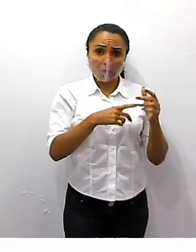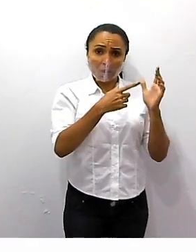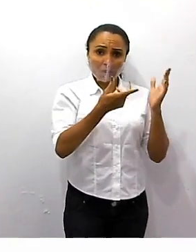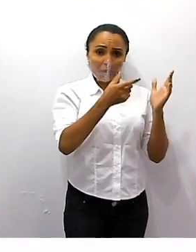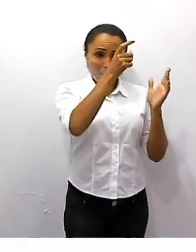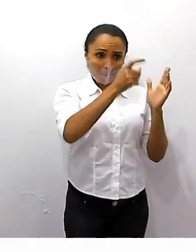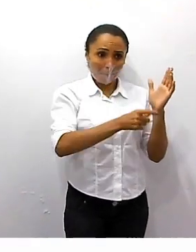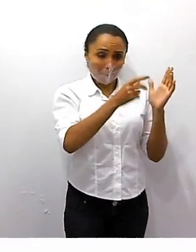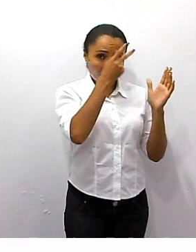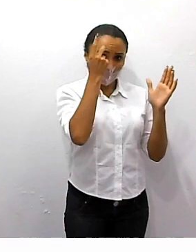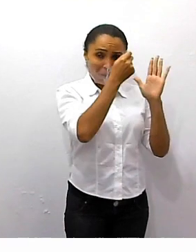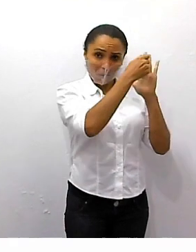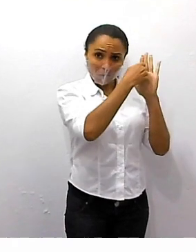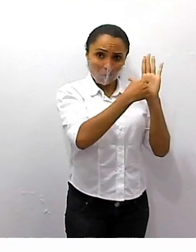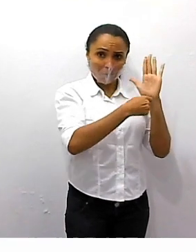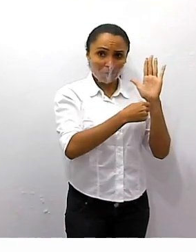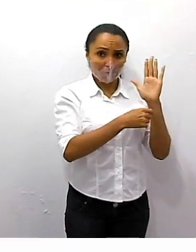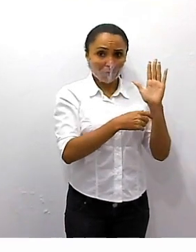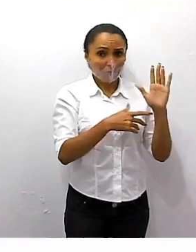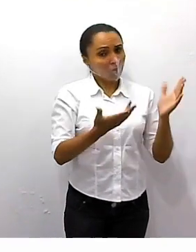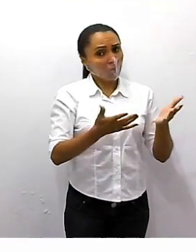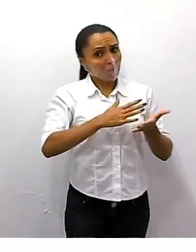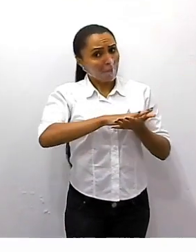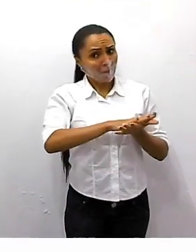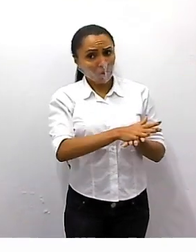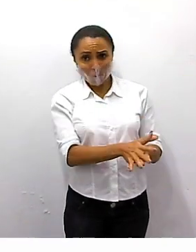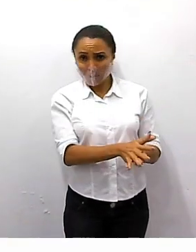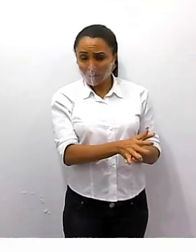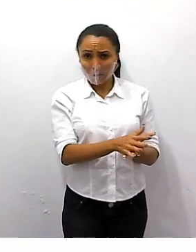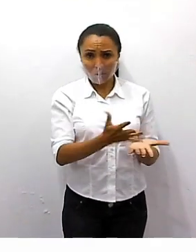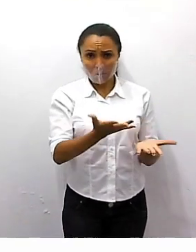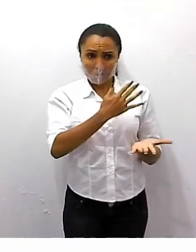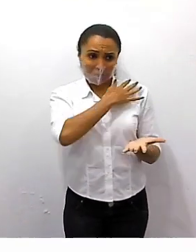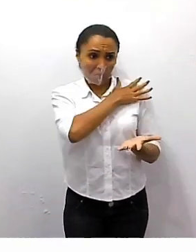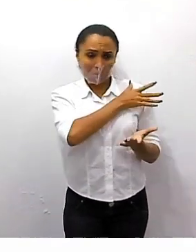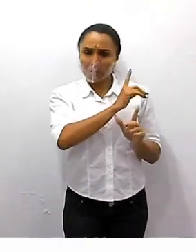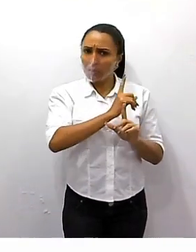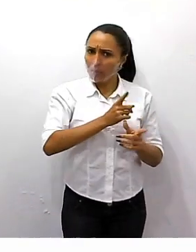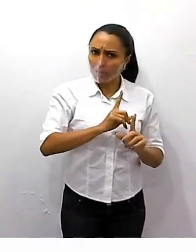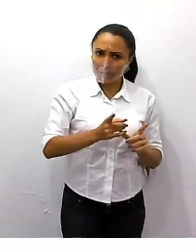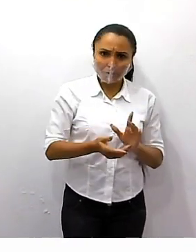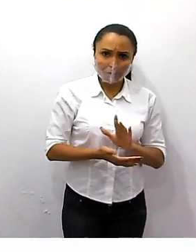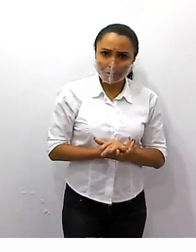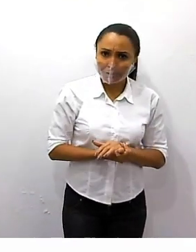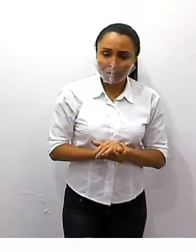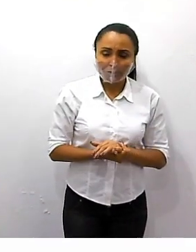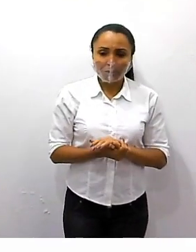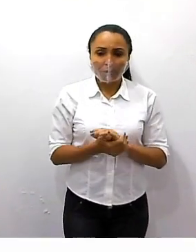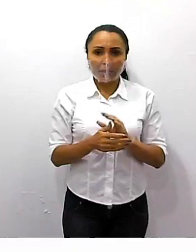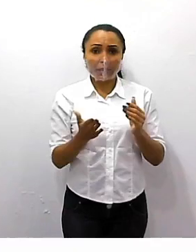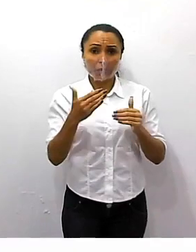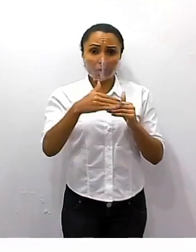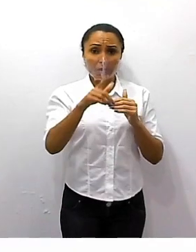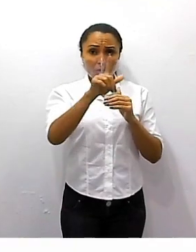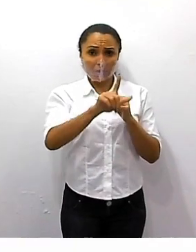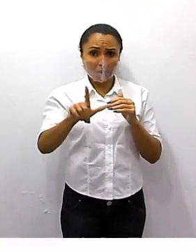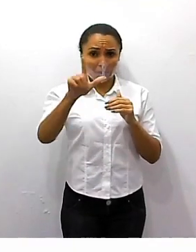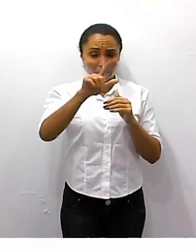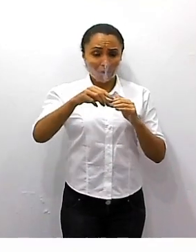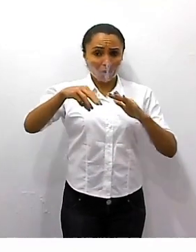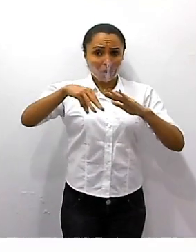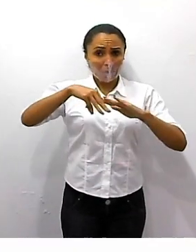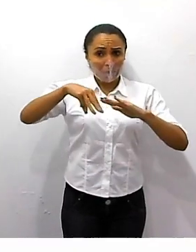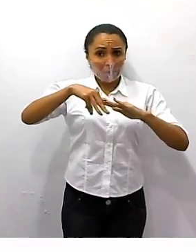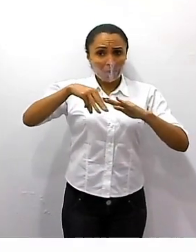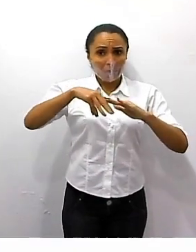Oswald não tinha, era preconceito linguístico. Ele é o cara que, dentro da literatura modernista,